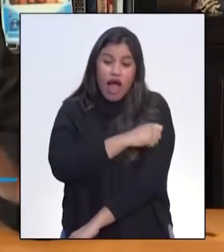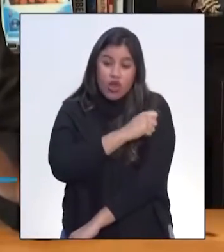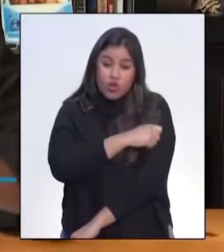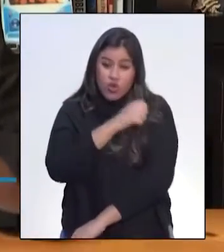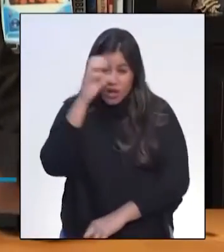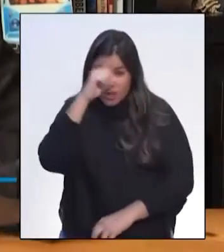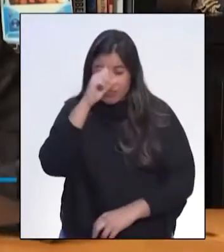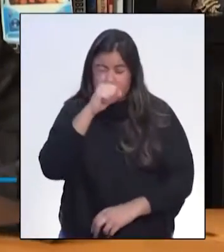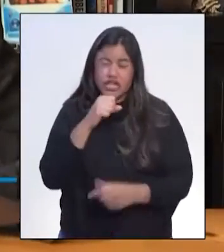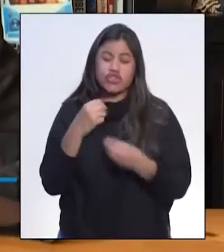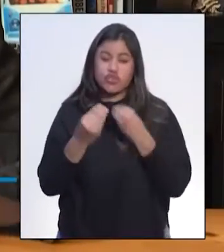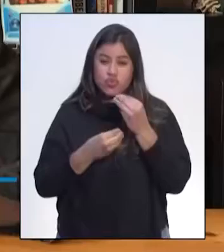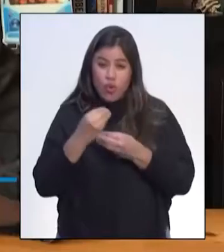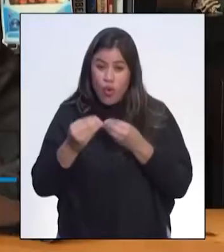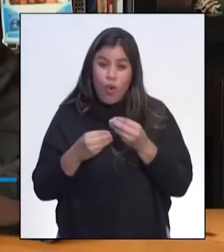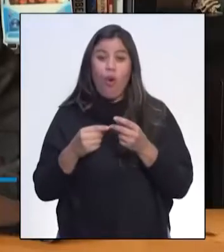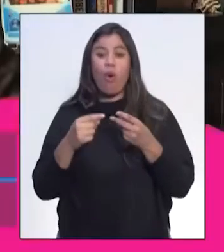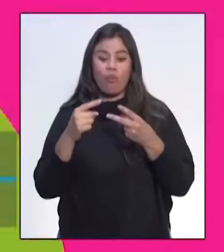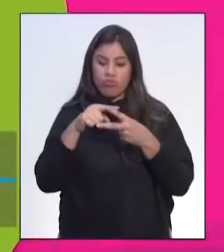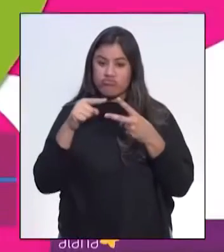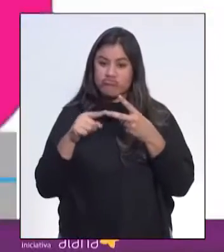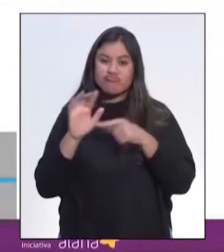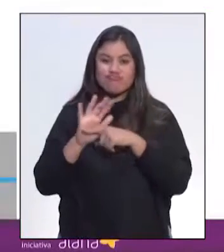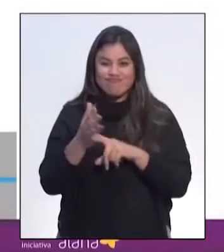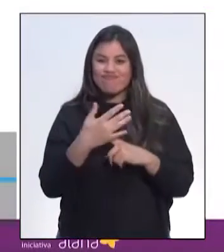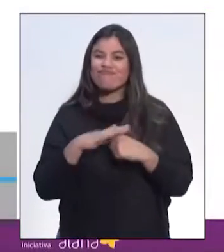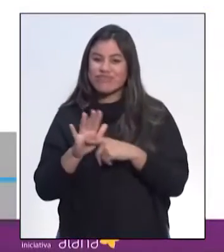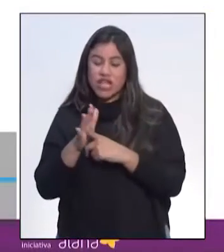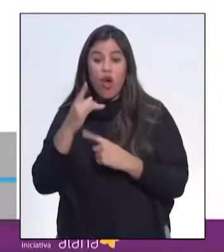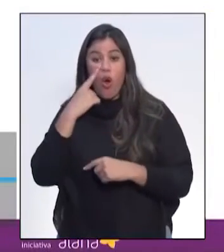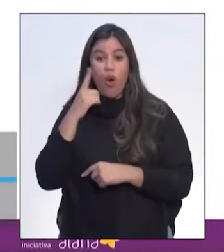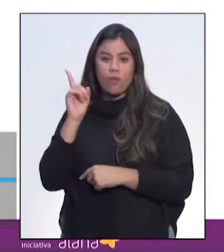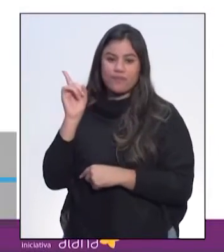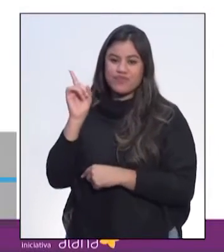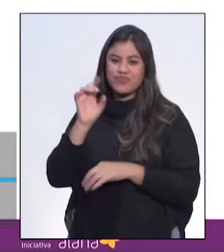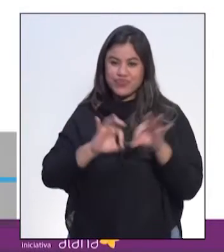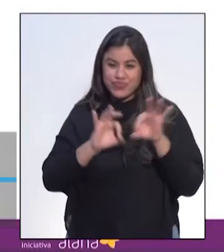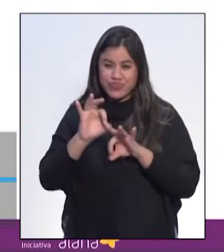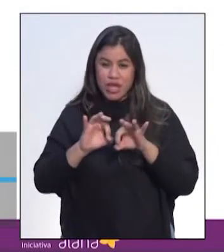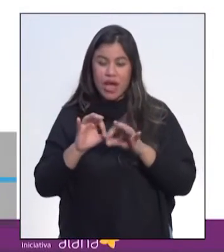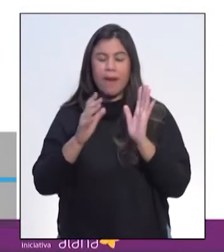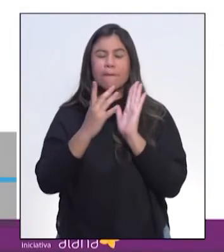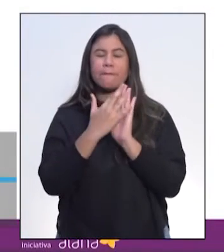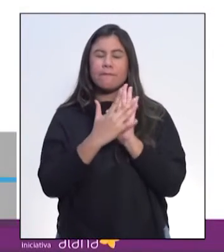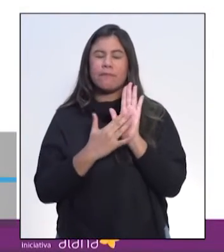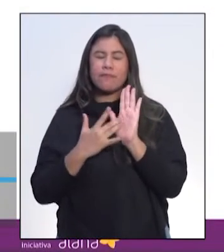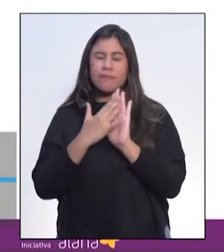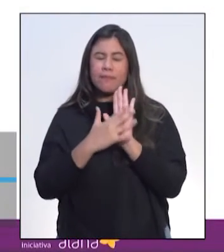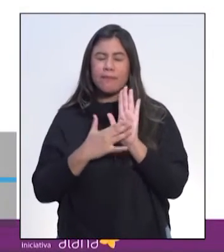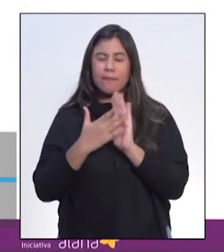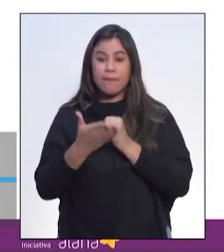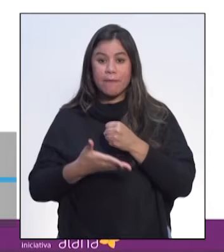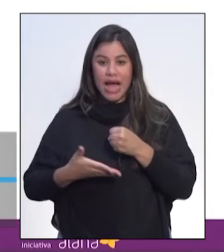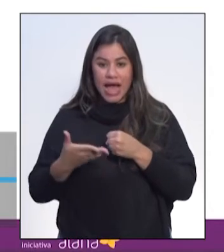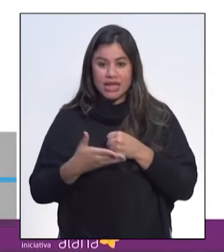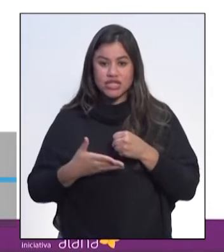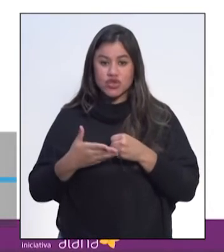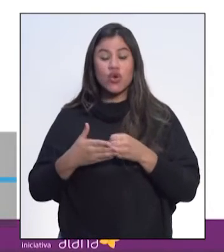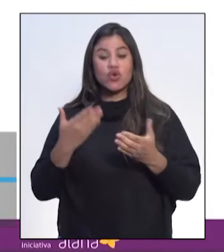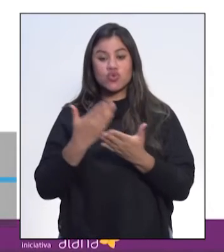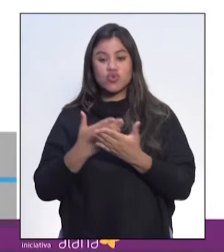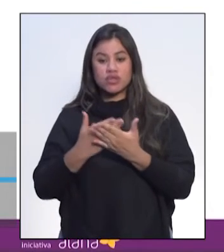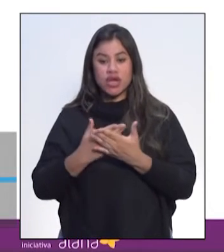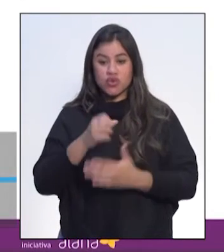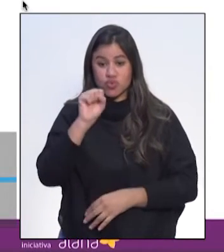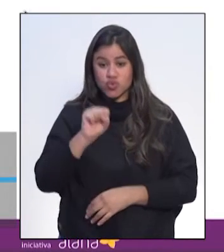algumas iniciativas que tiveram destaque nesse projeto. Nesse projeto, chamado Braille Básico, estudantes do Rio Grande do Sul viraram